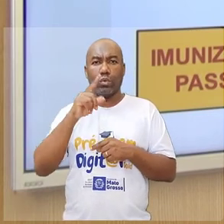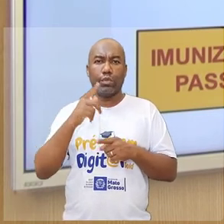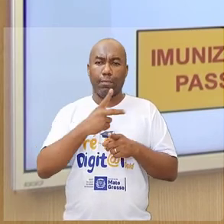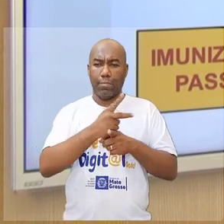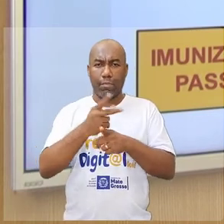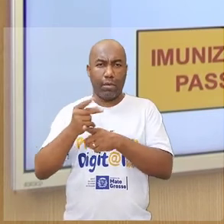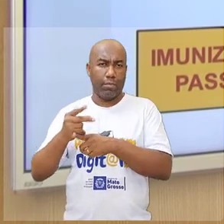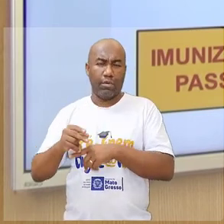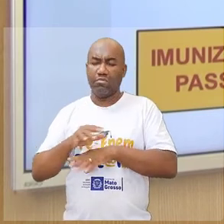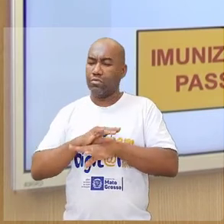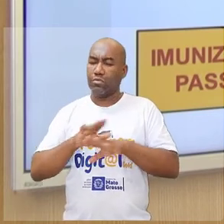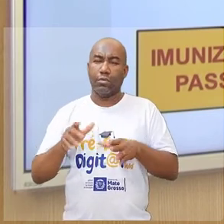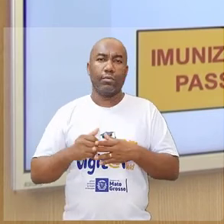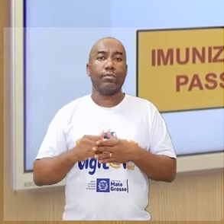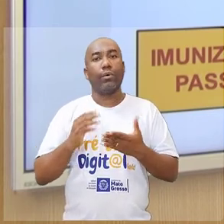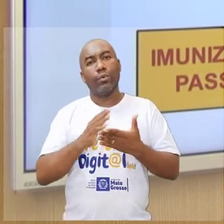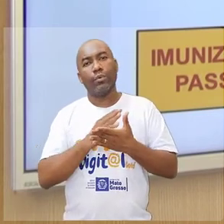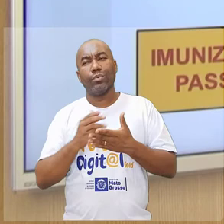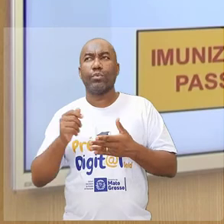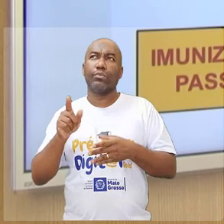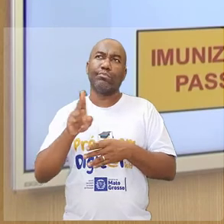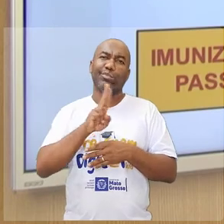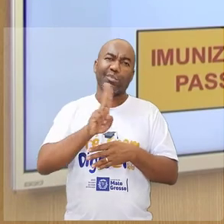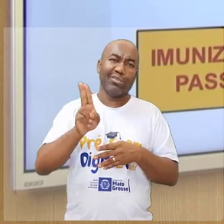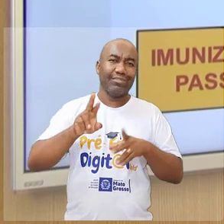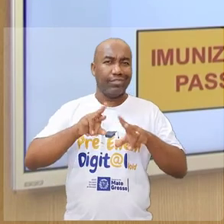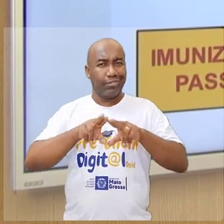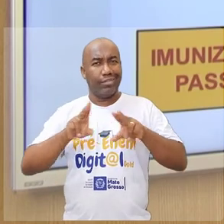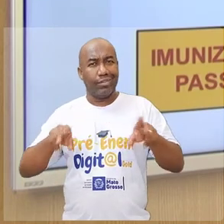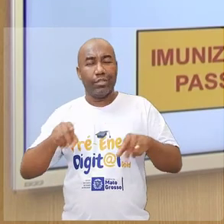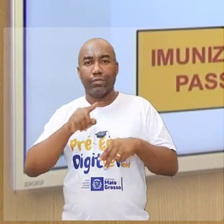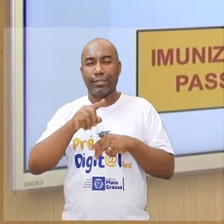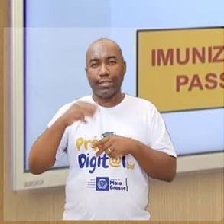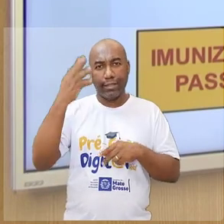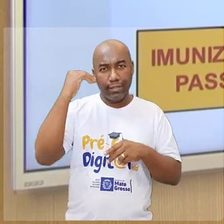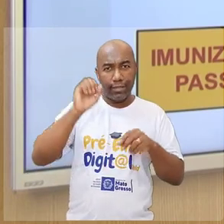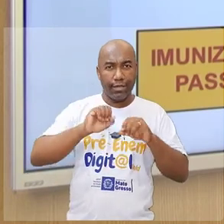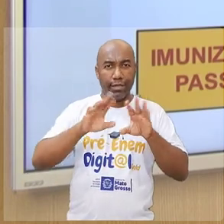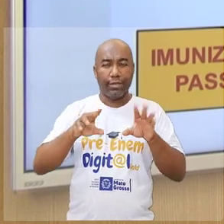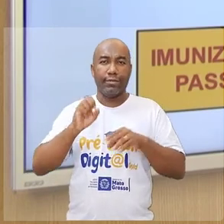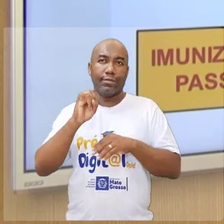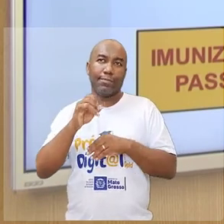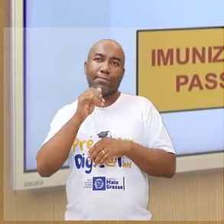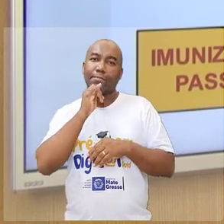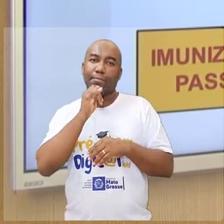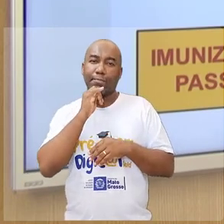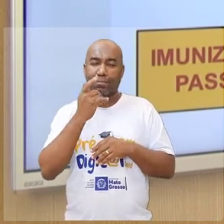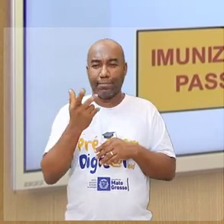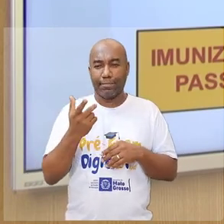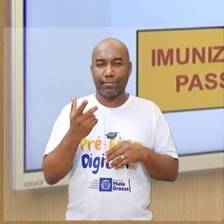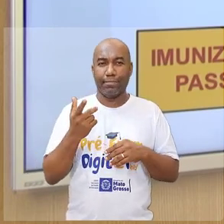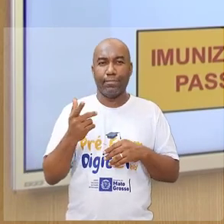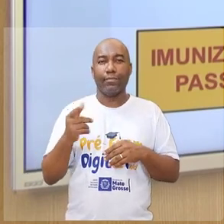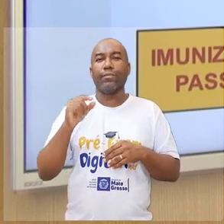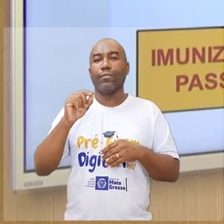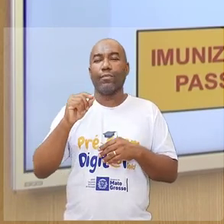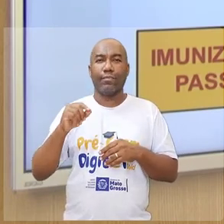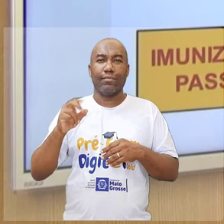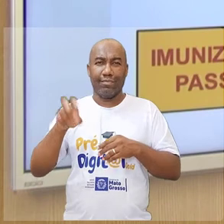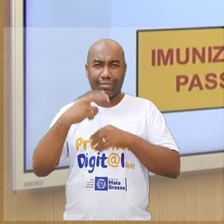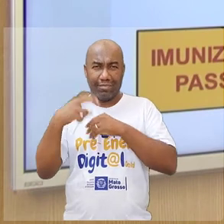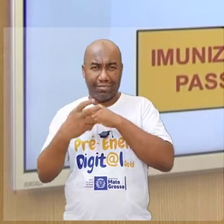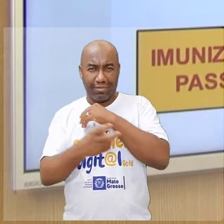Tá? Então, existem nomes específicos. Só para ter uma curiosidade, se a serpente, por exemplo, for uma